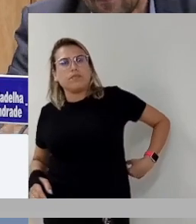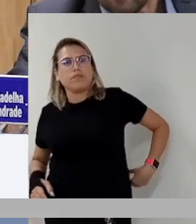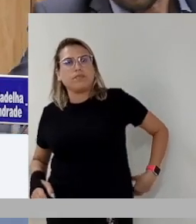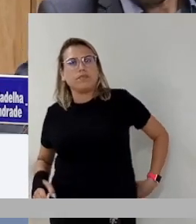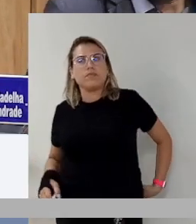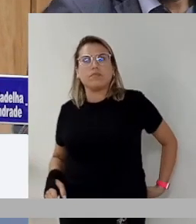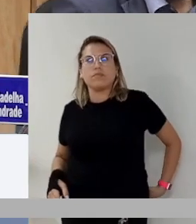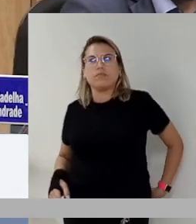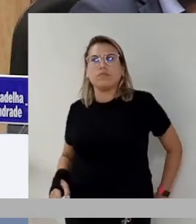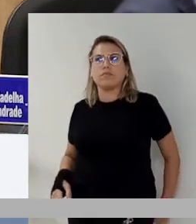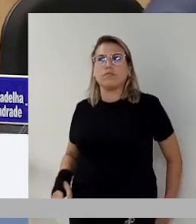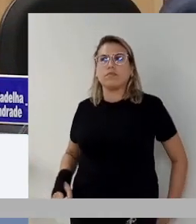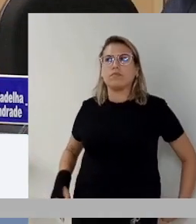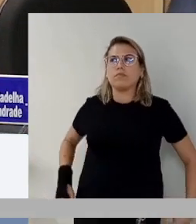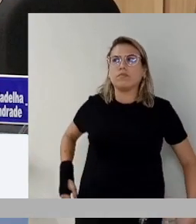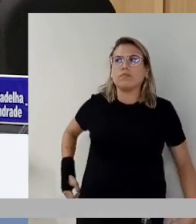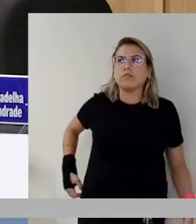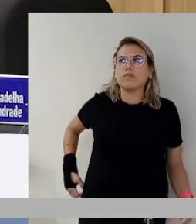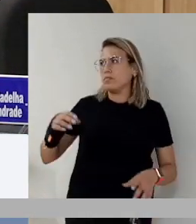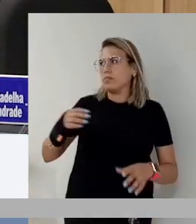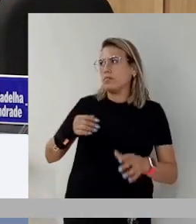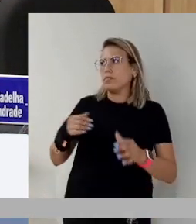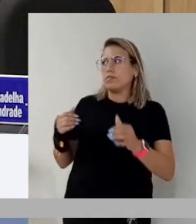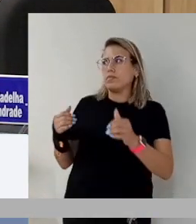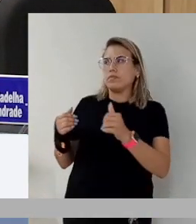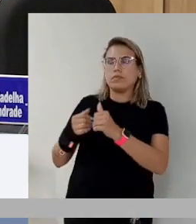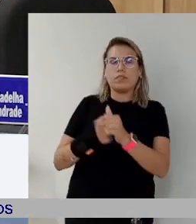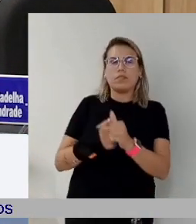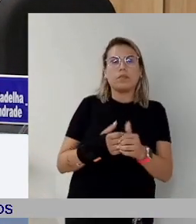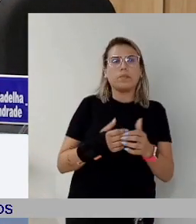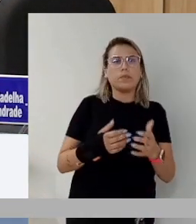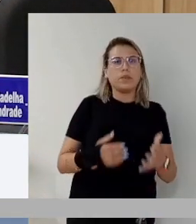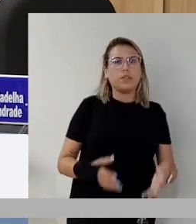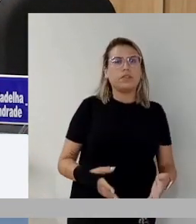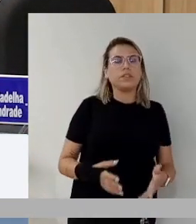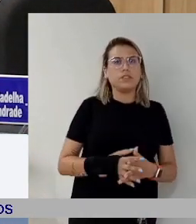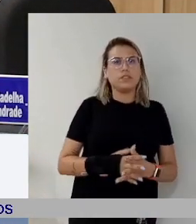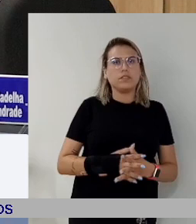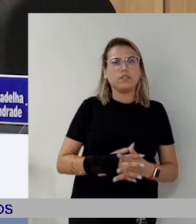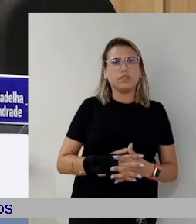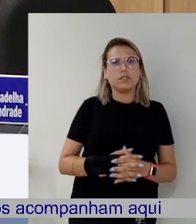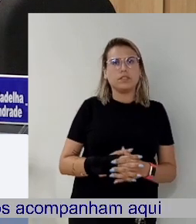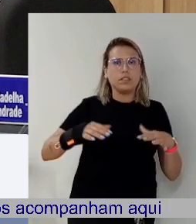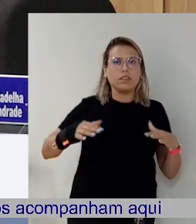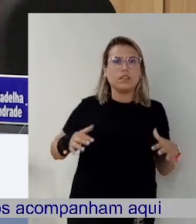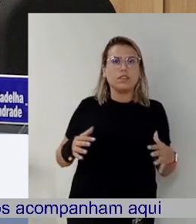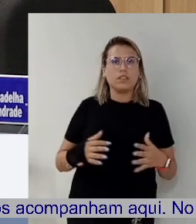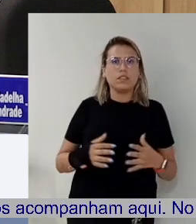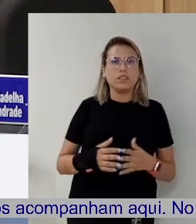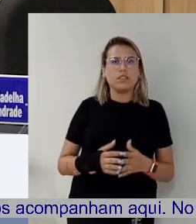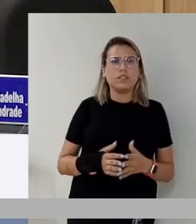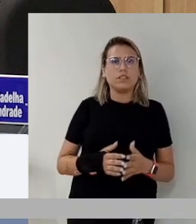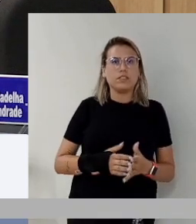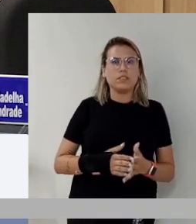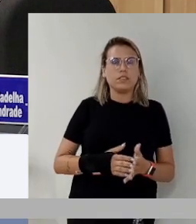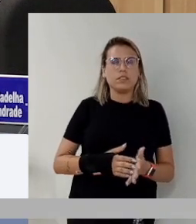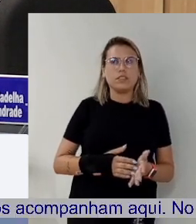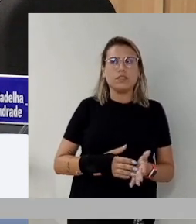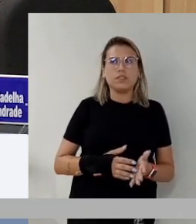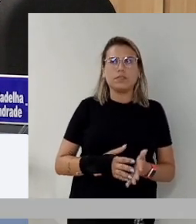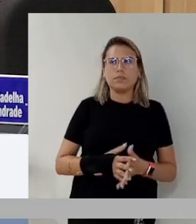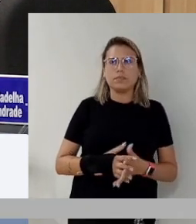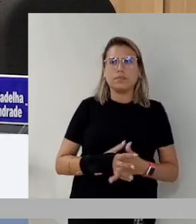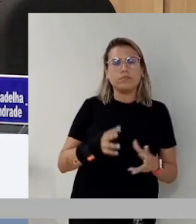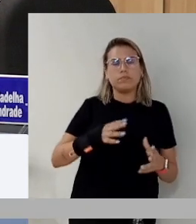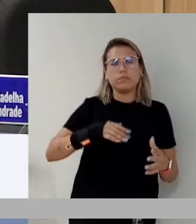Conrado os que nos acompanham aqui no plenário que eu tenho a honra de